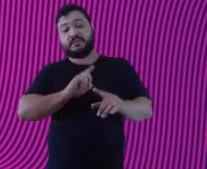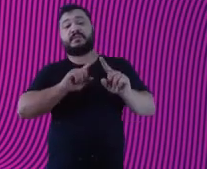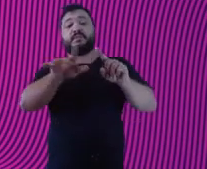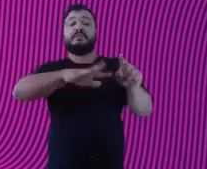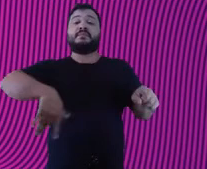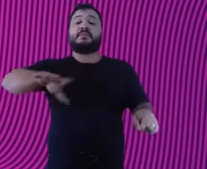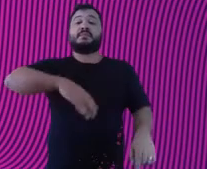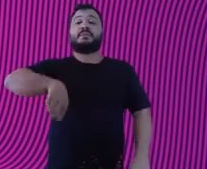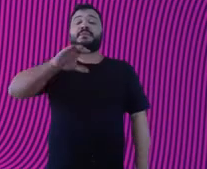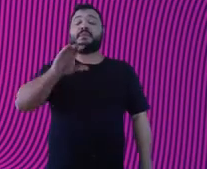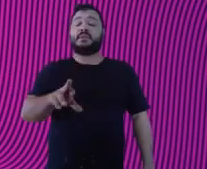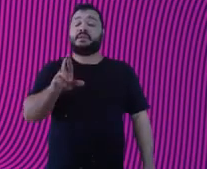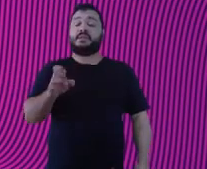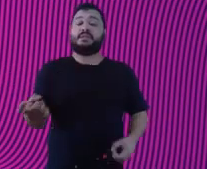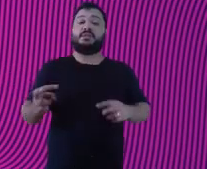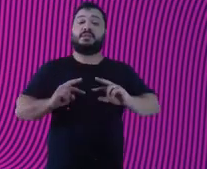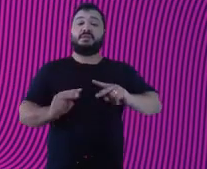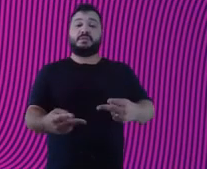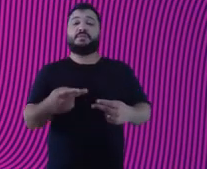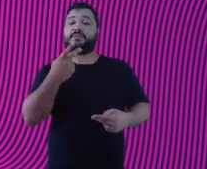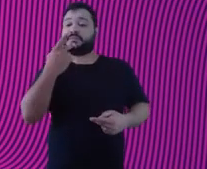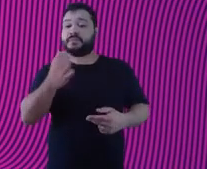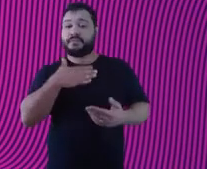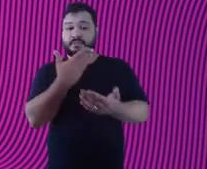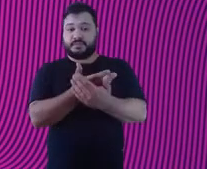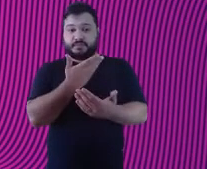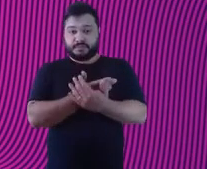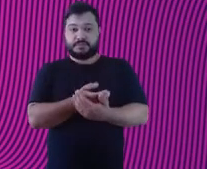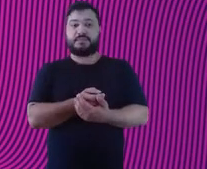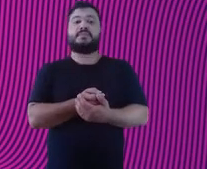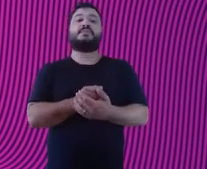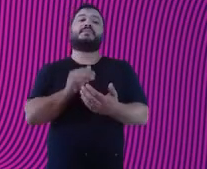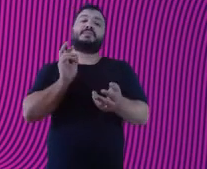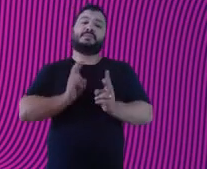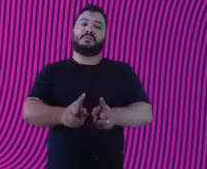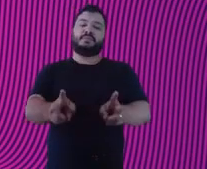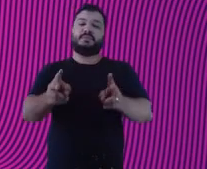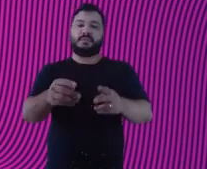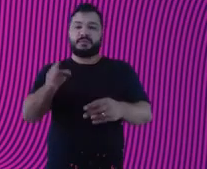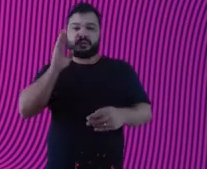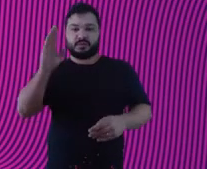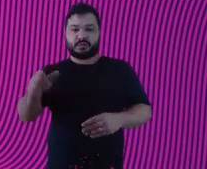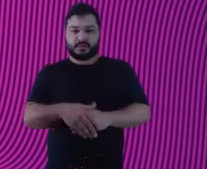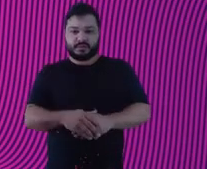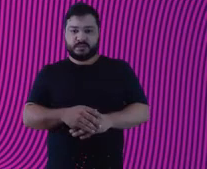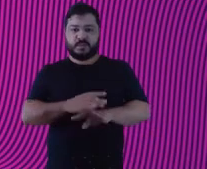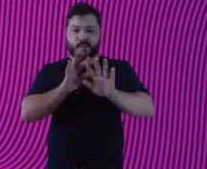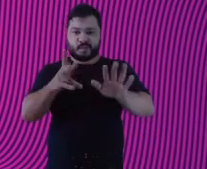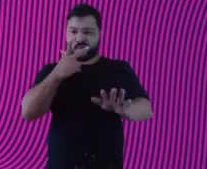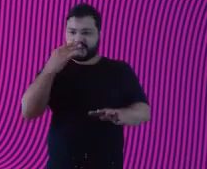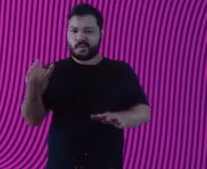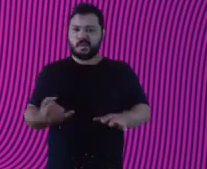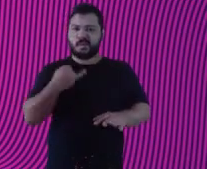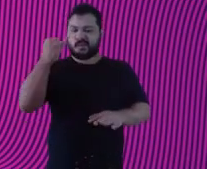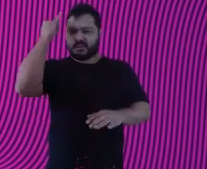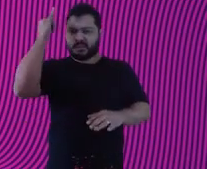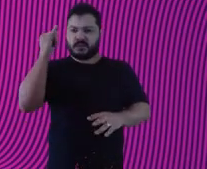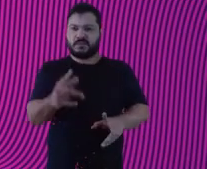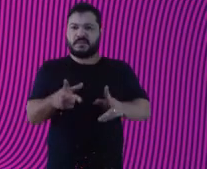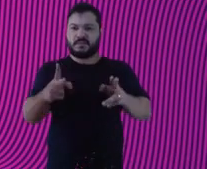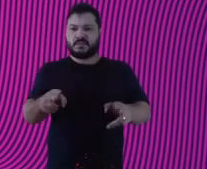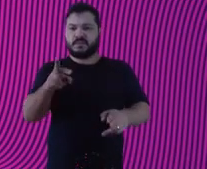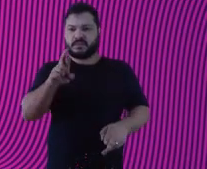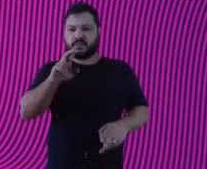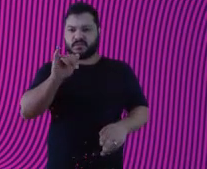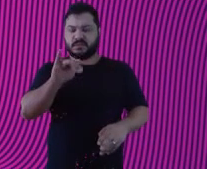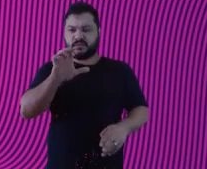recidiva. O transplante, como eu falei na minha aula, assim, vai ter continuando um papel central, mas eu acho importante, assim, o que o Ricardo falou, hoje a gente,